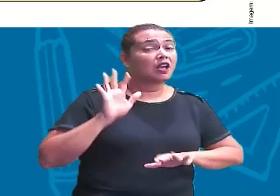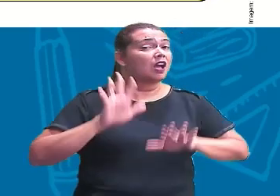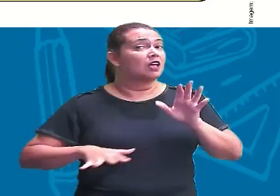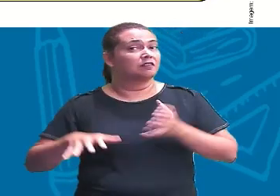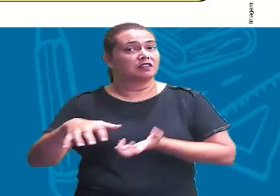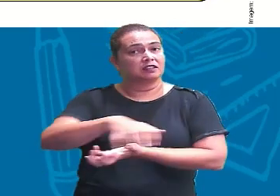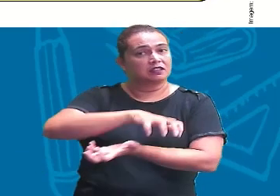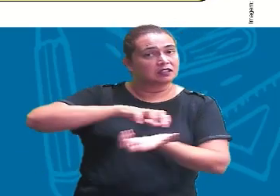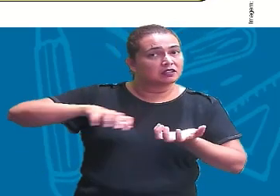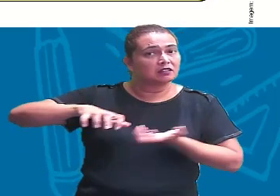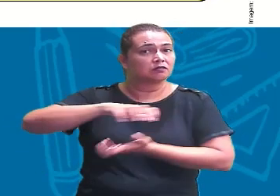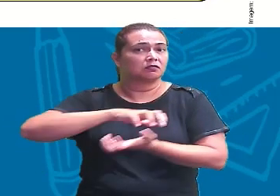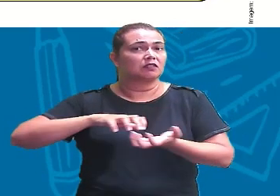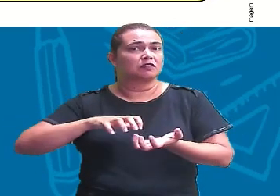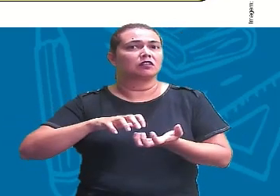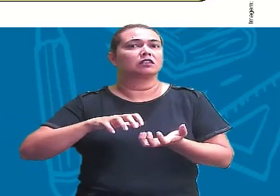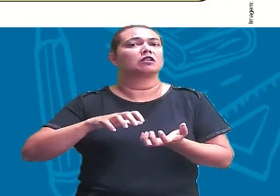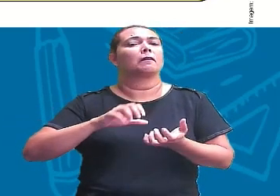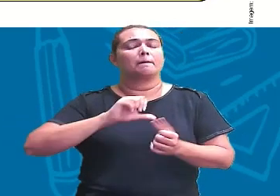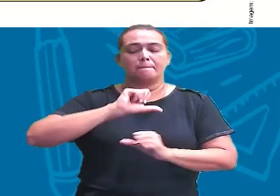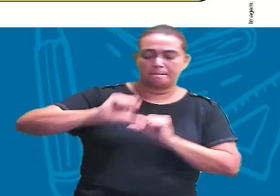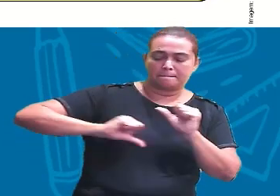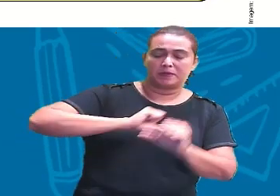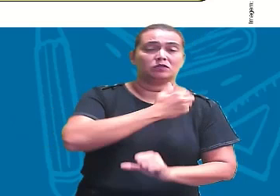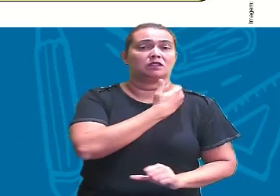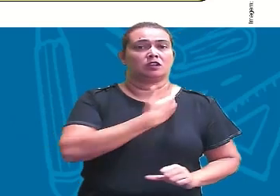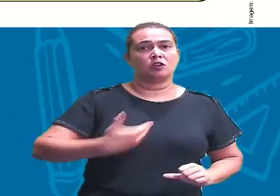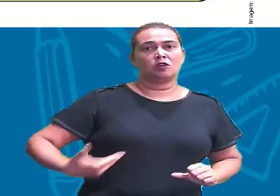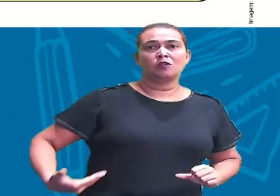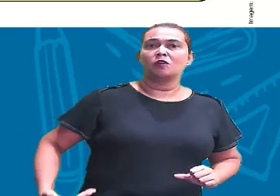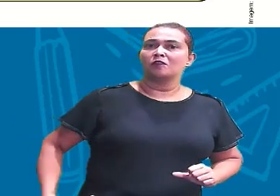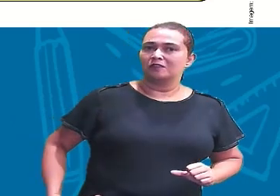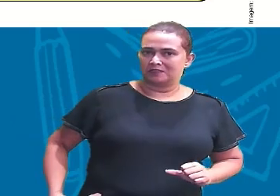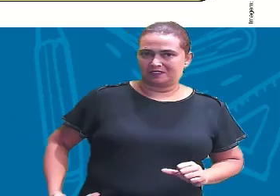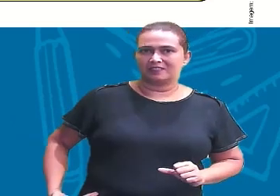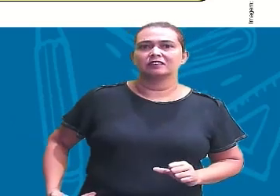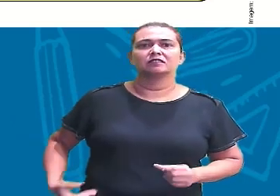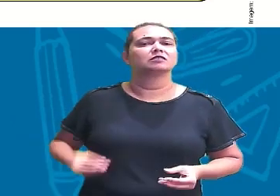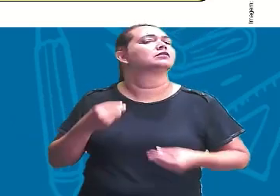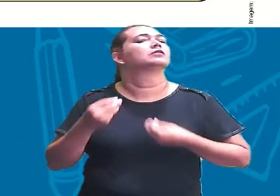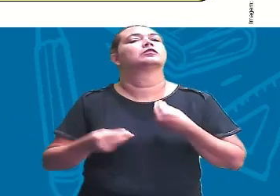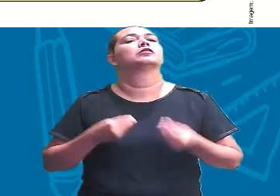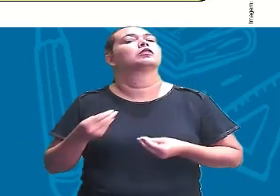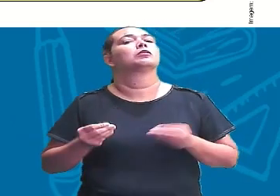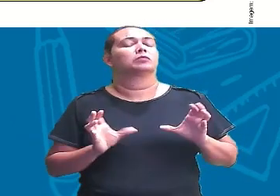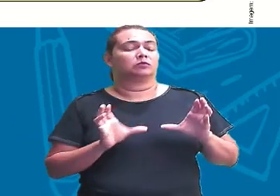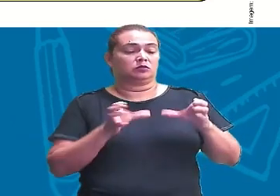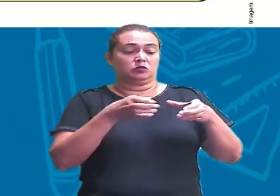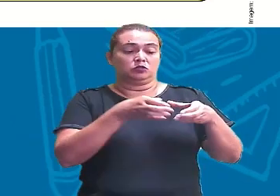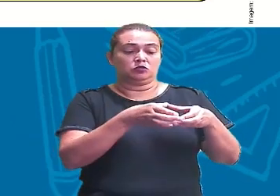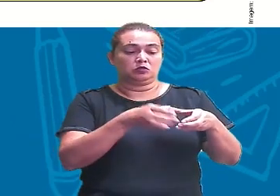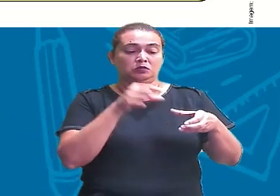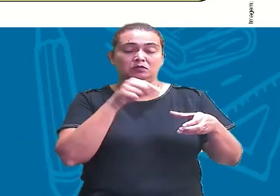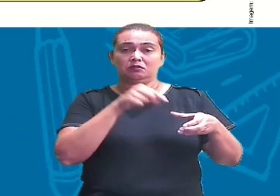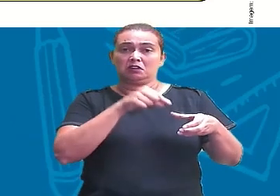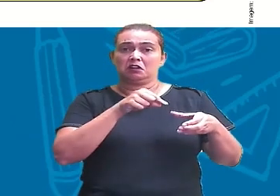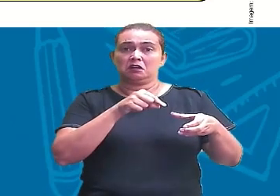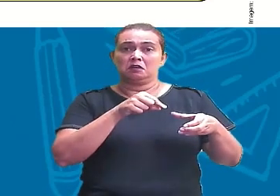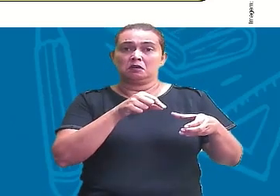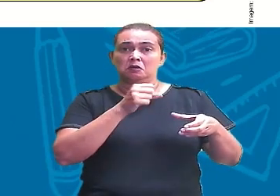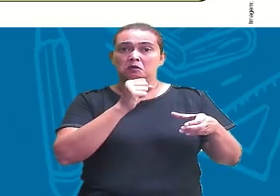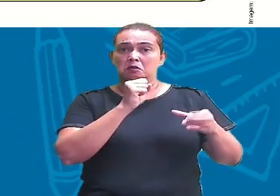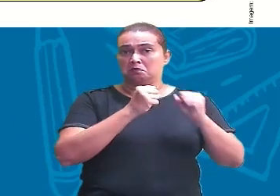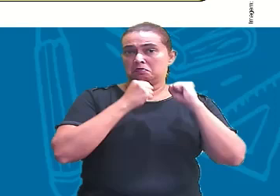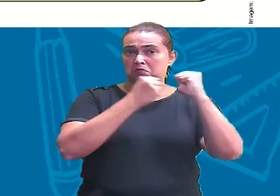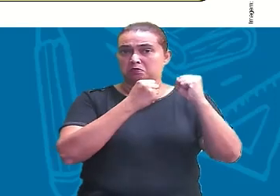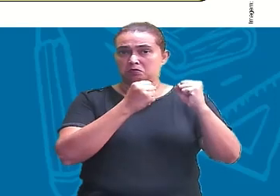também muda a forma de governo, a forma de poder. Então uma classe social que não tinha poder, ela pode